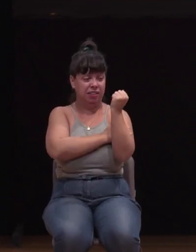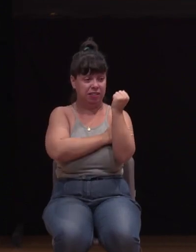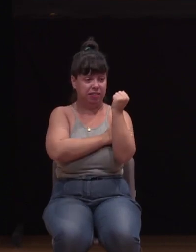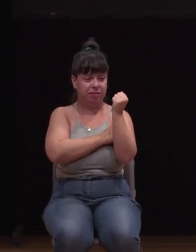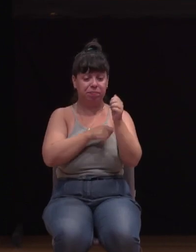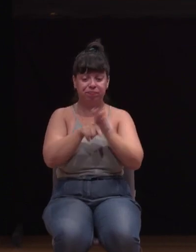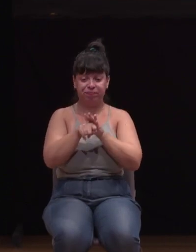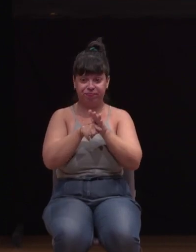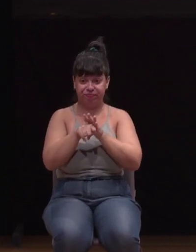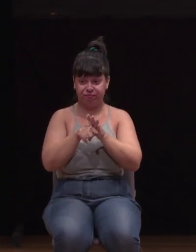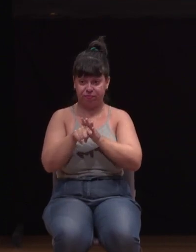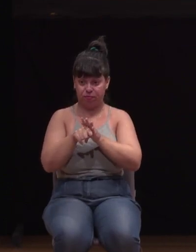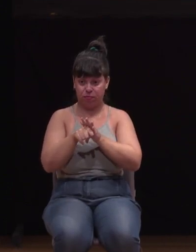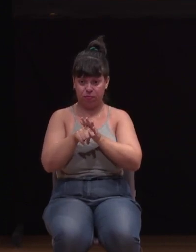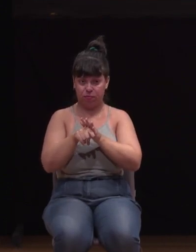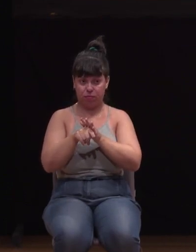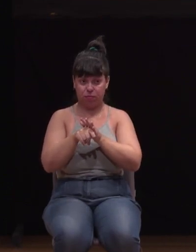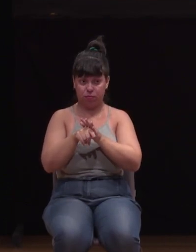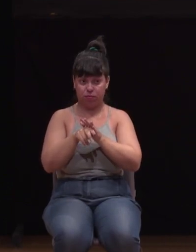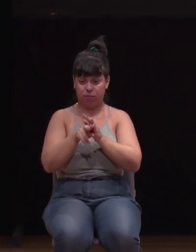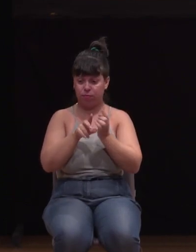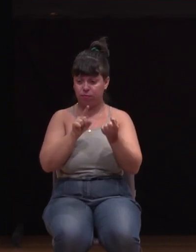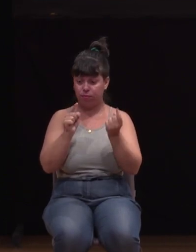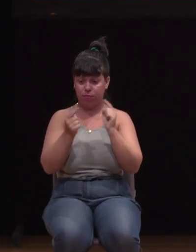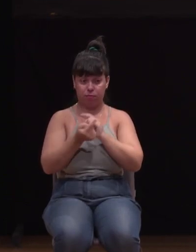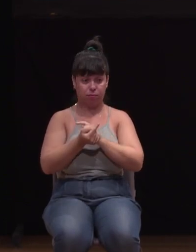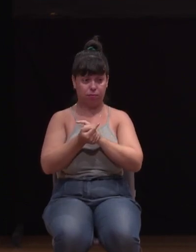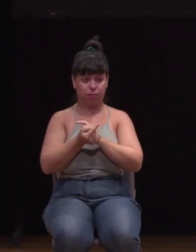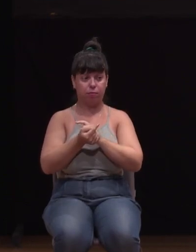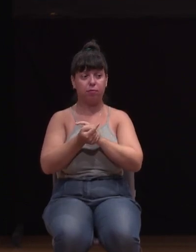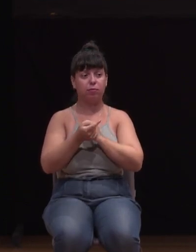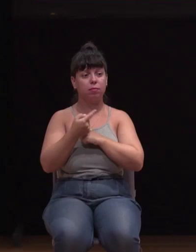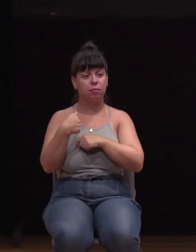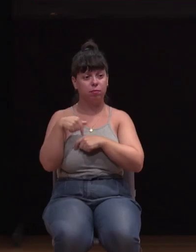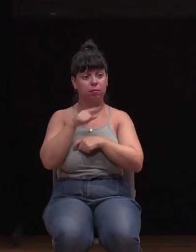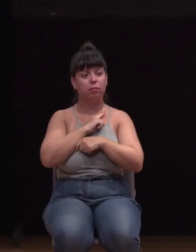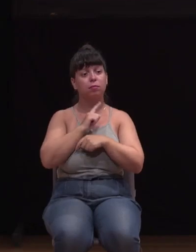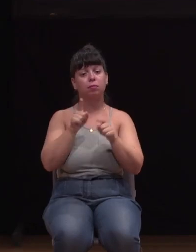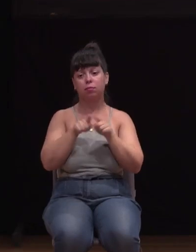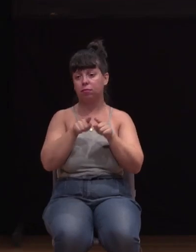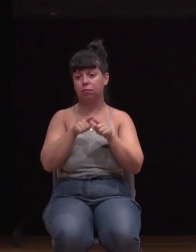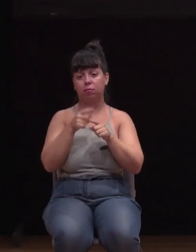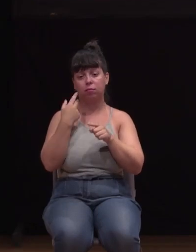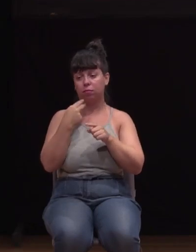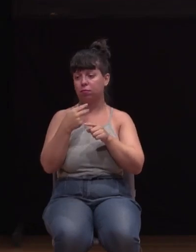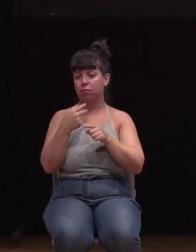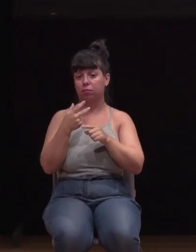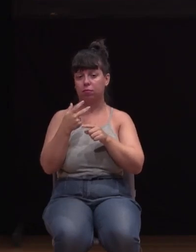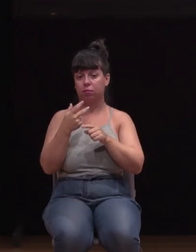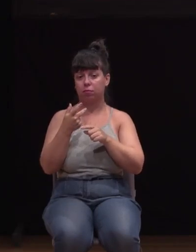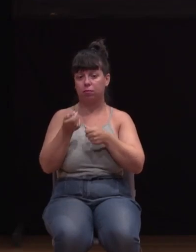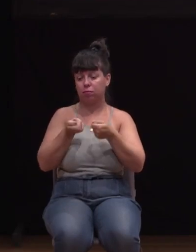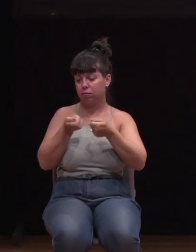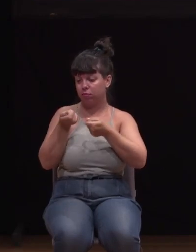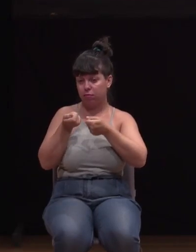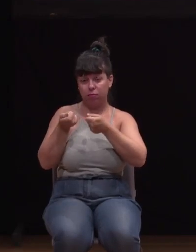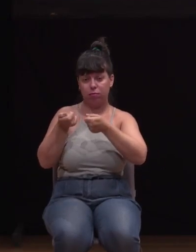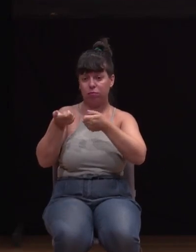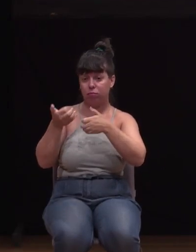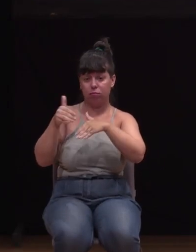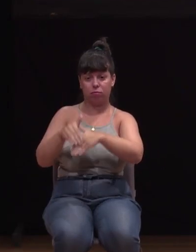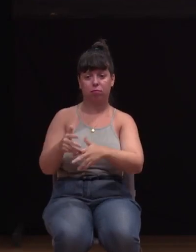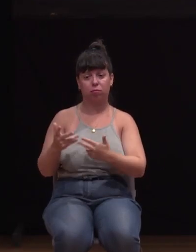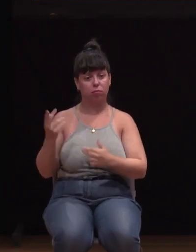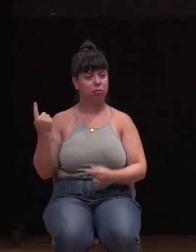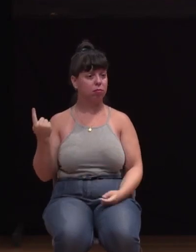de análise, a gente faz um movimento inverso, a gente está reproduzindo a mesma lógica de controle e subalternação. Aí eu